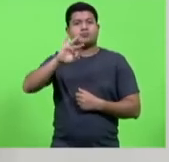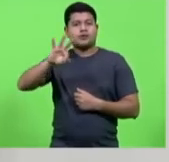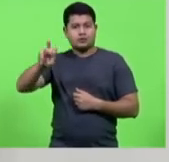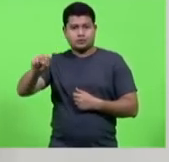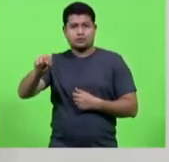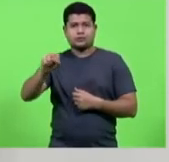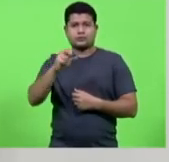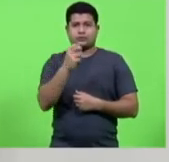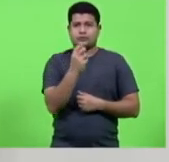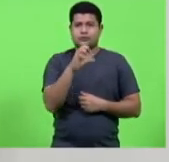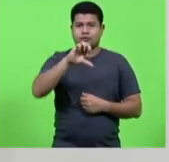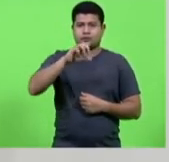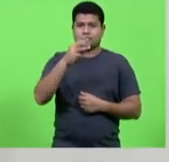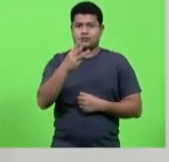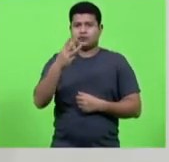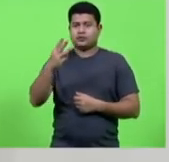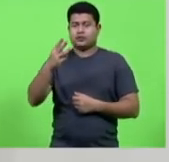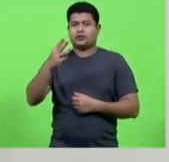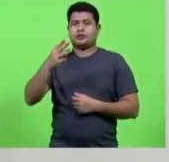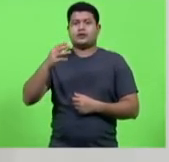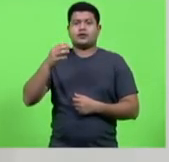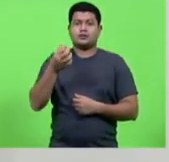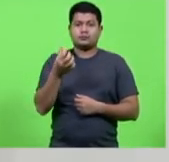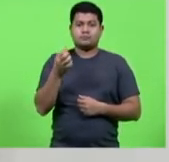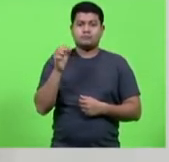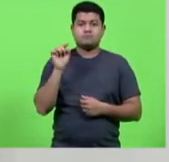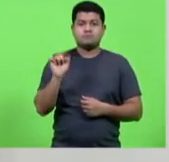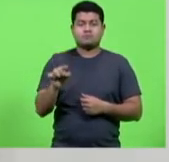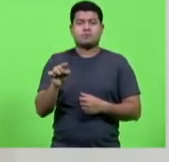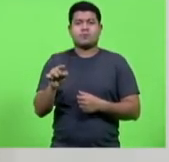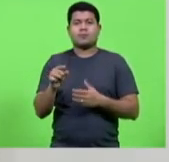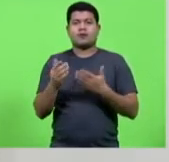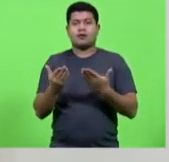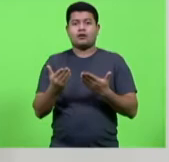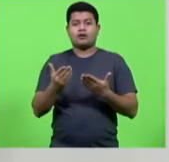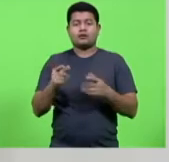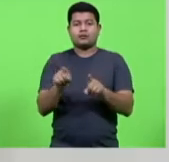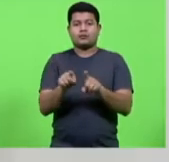2.963.490.000 foi a dotação atualizada, um empenho no valor de